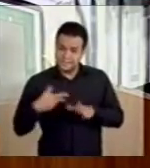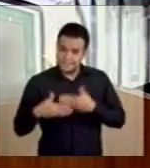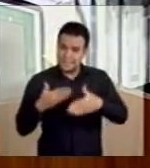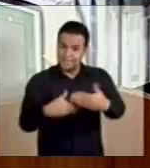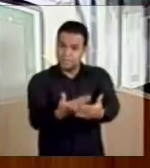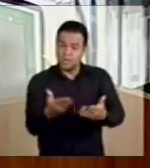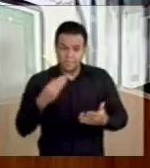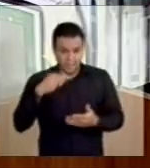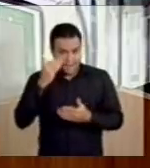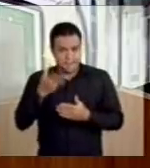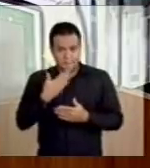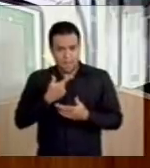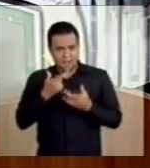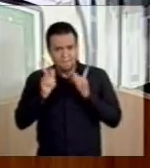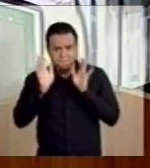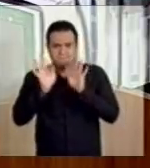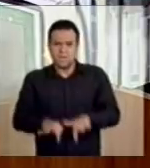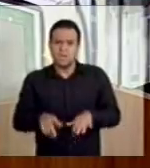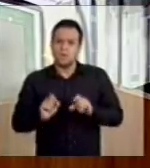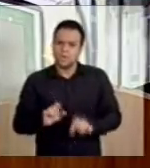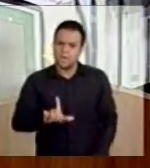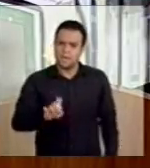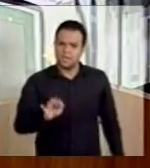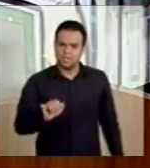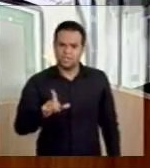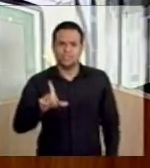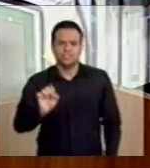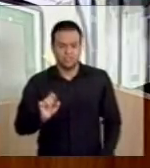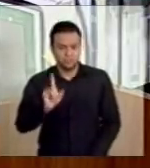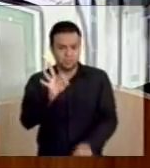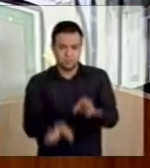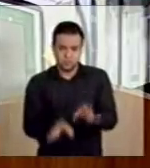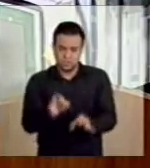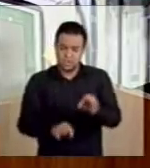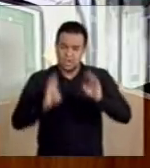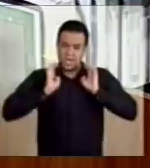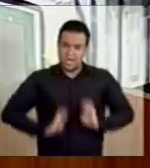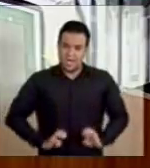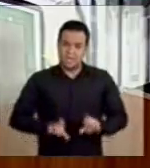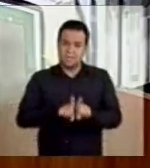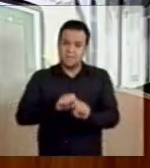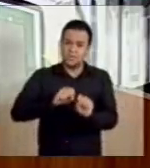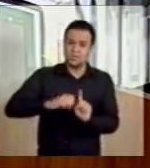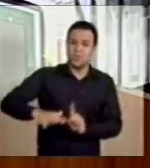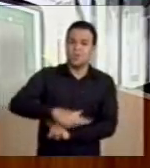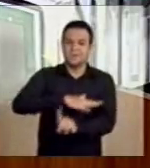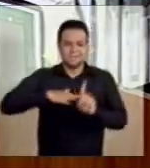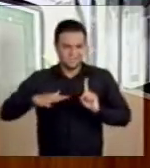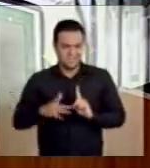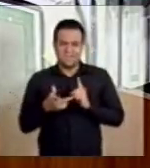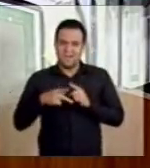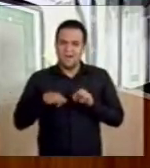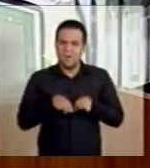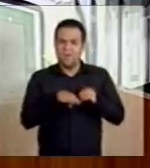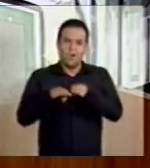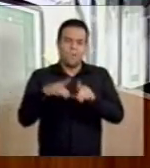de plena legitimidade jurídica, política, ética e social, que, longe